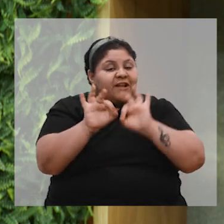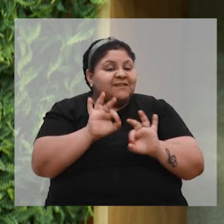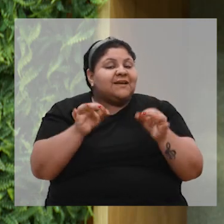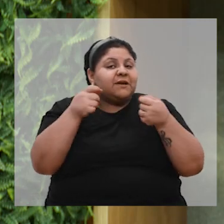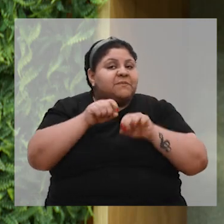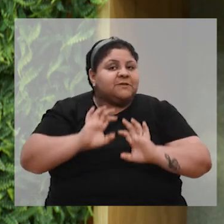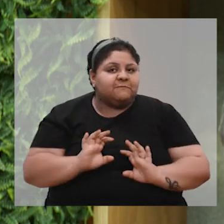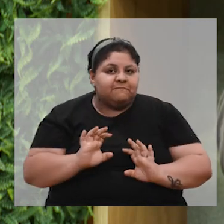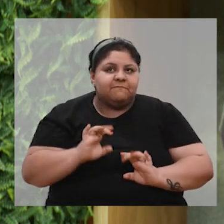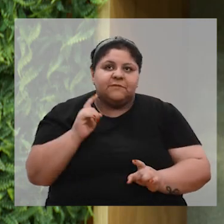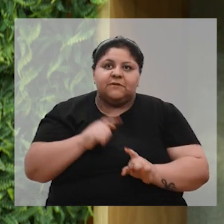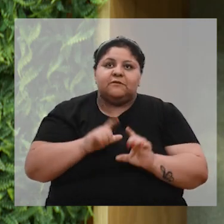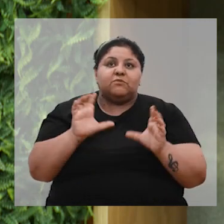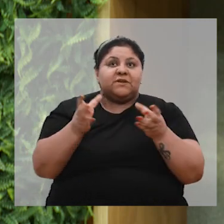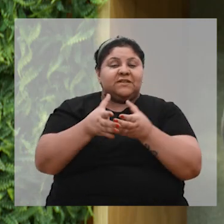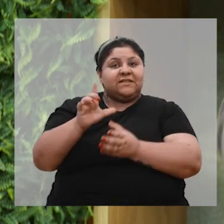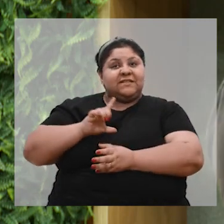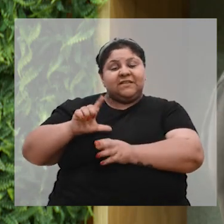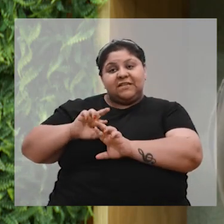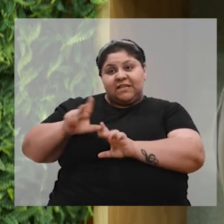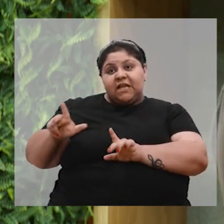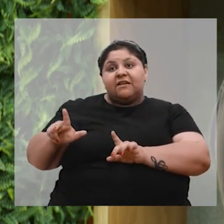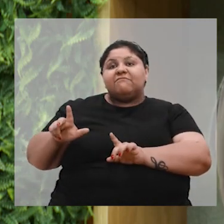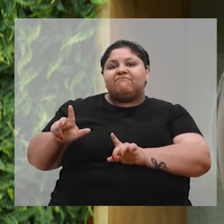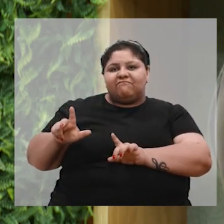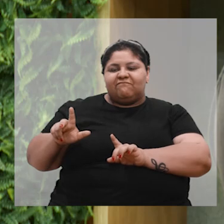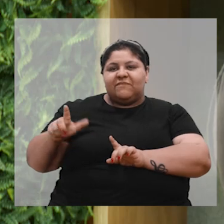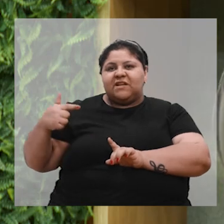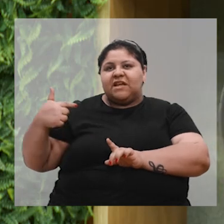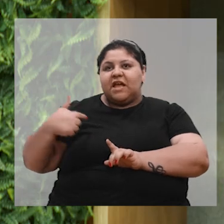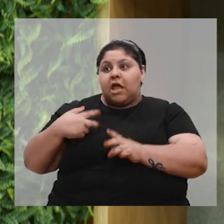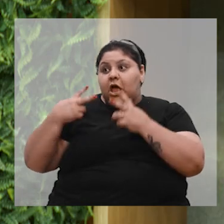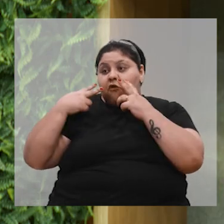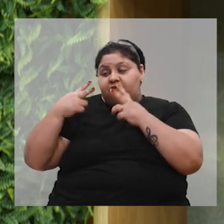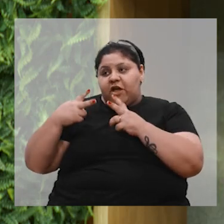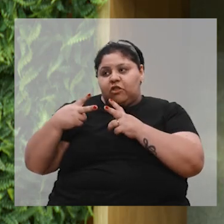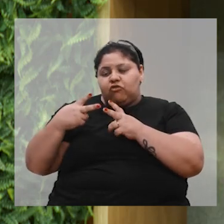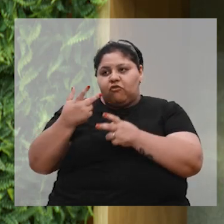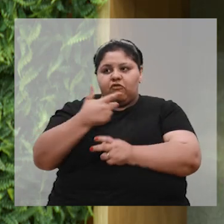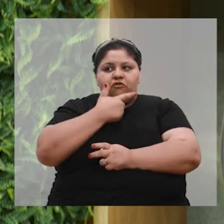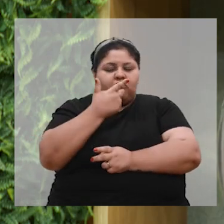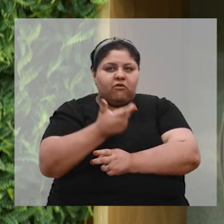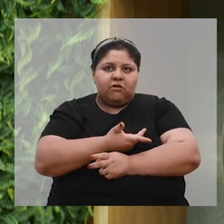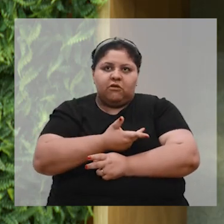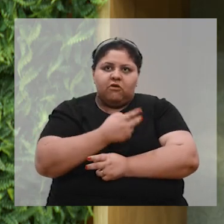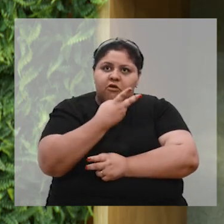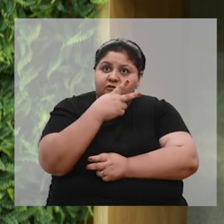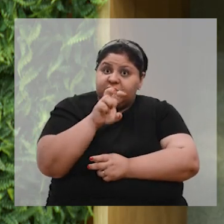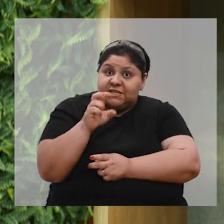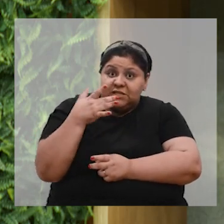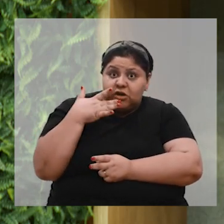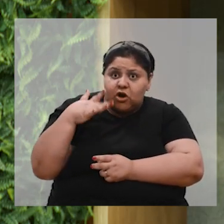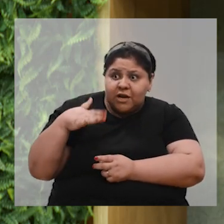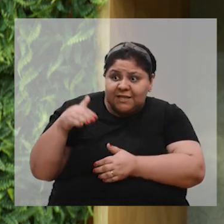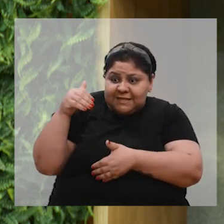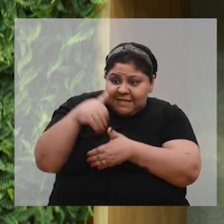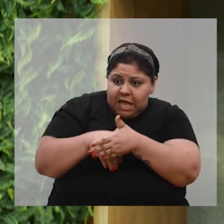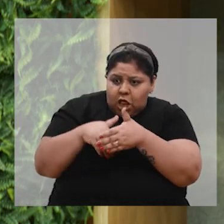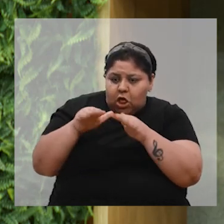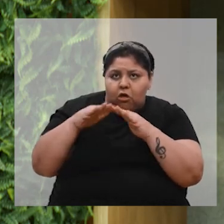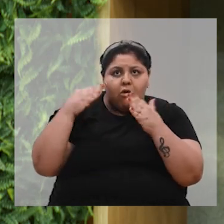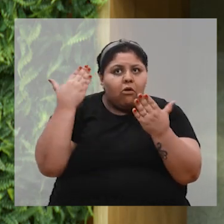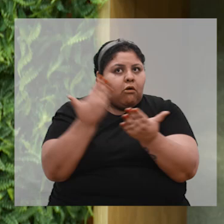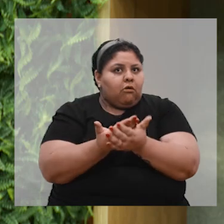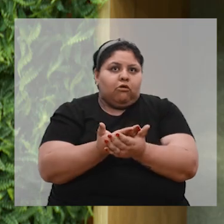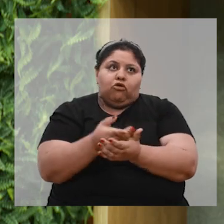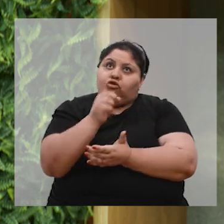que ele precise. Porque as turmas são diferentes, né? Eu estava ouvindo a colega falar, gente, 25 crianças em sala de aula, tu